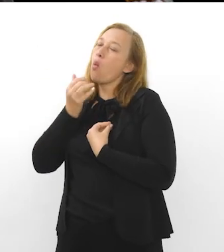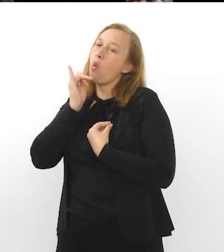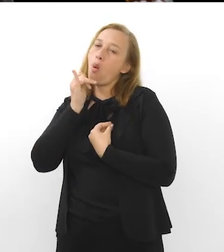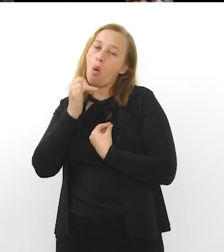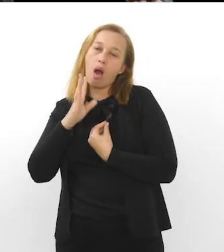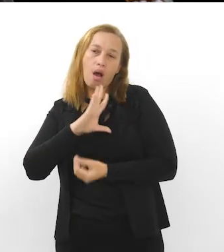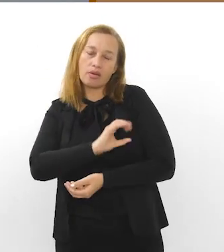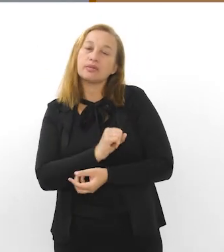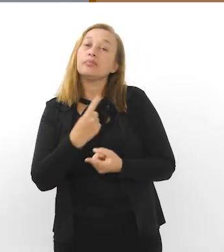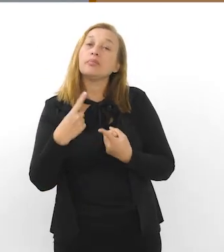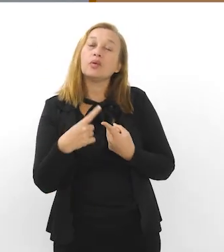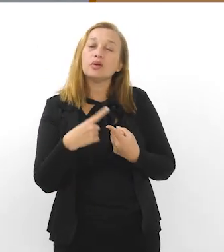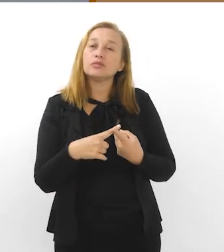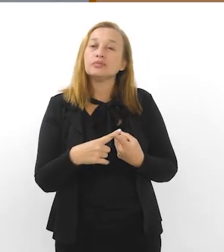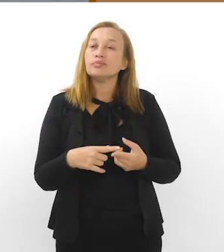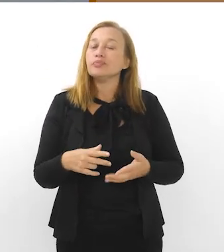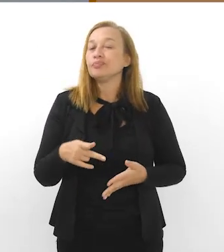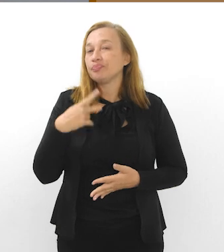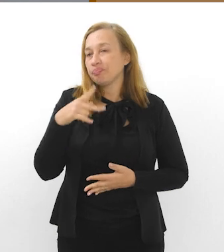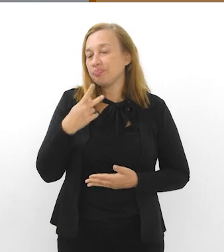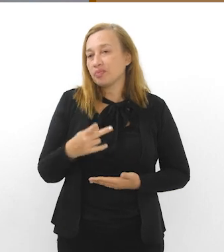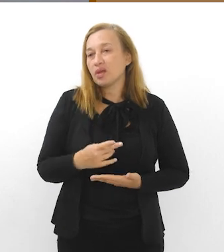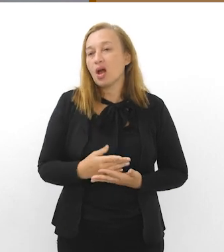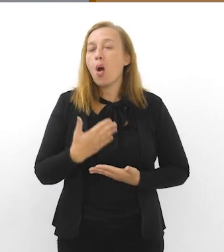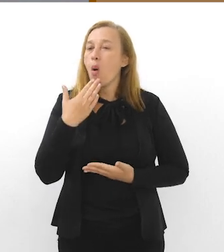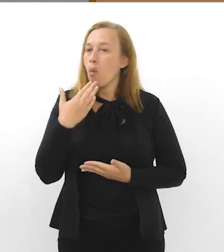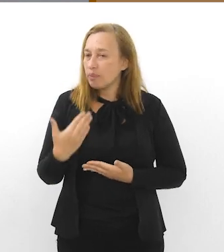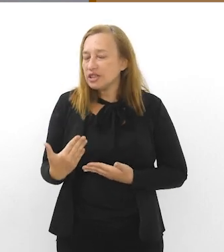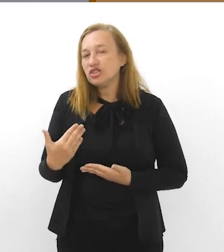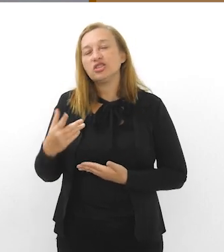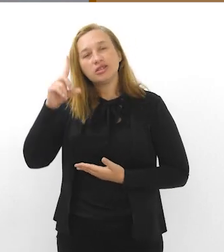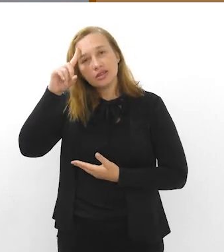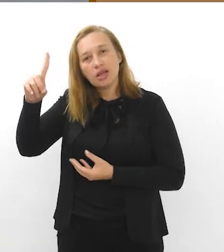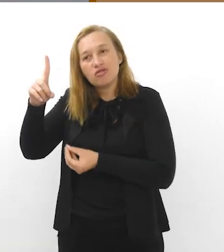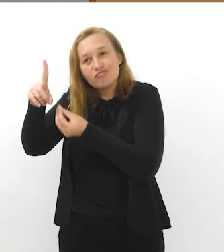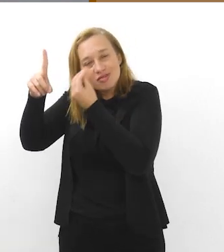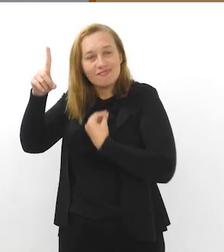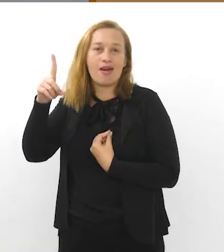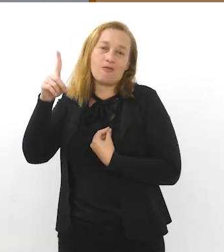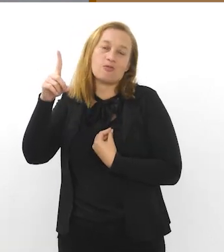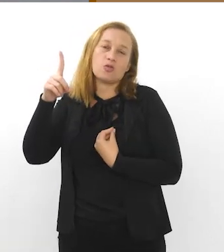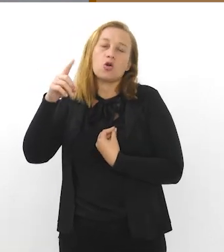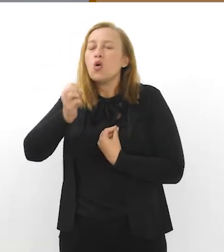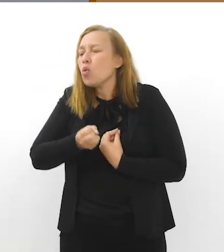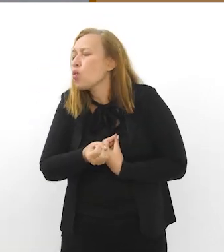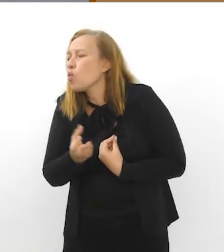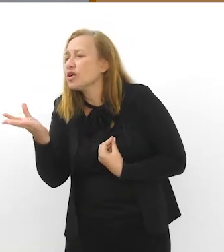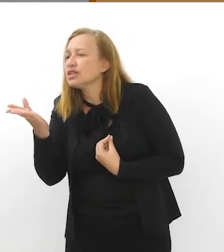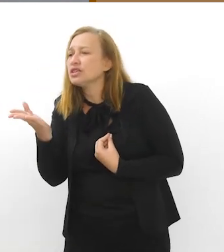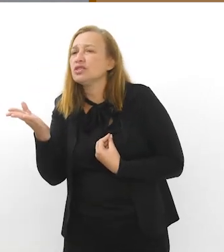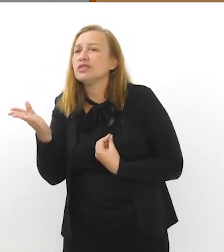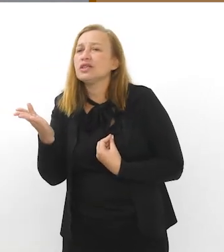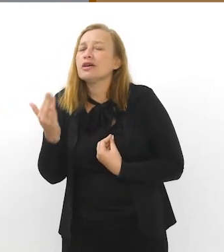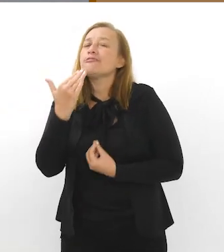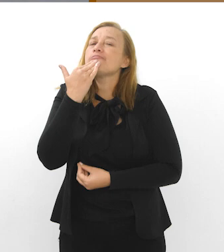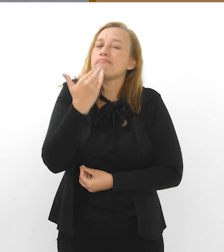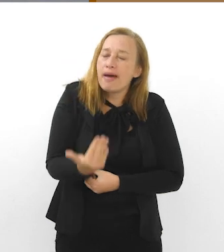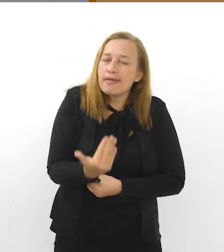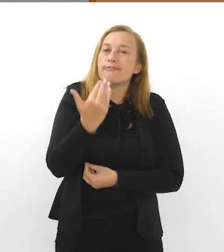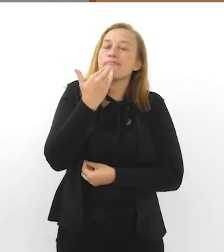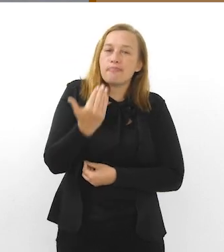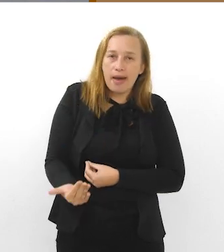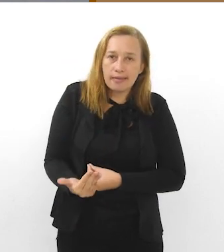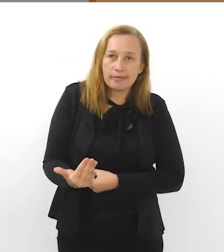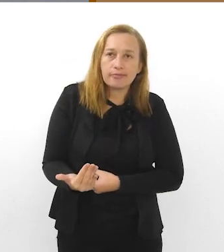contar. Por quê? Porque foi um pedido. Eu pedi e ganhei. Então, quantas vezes basta a gente